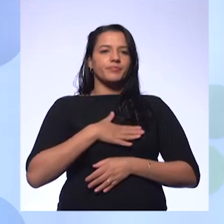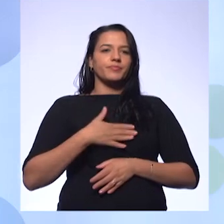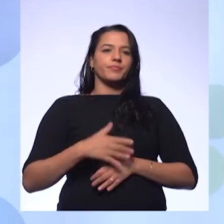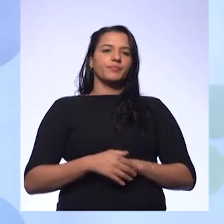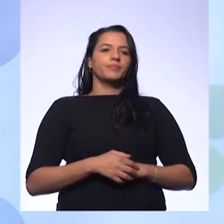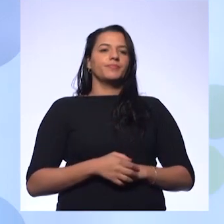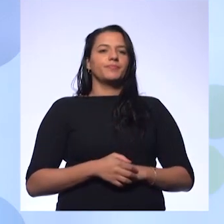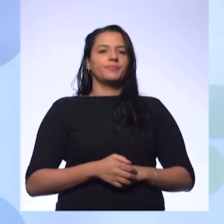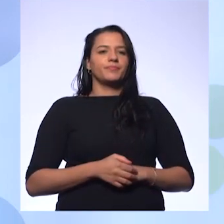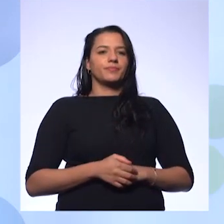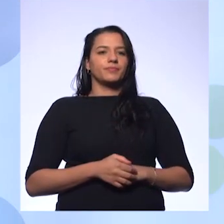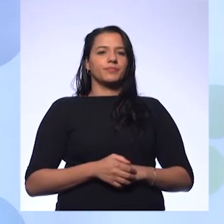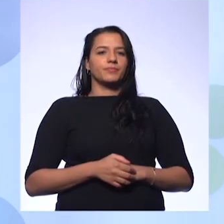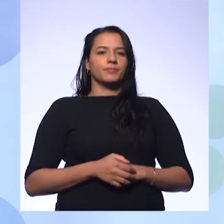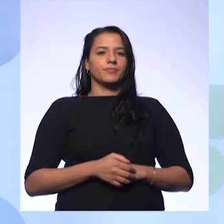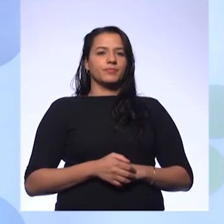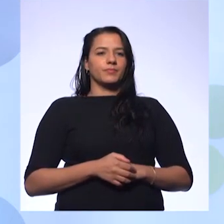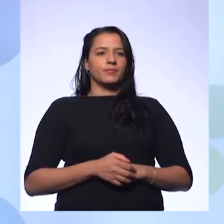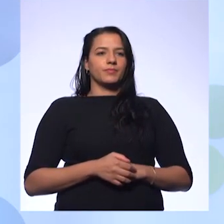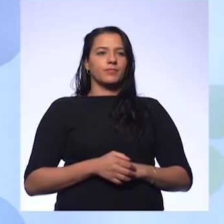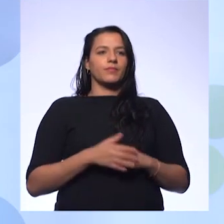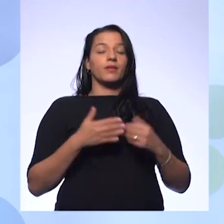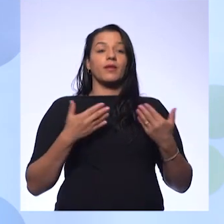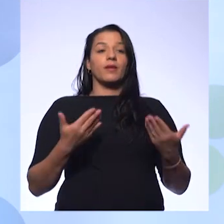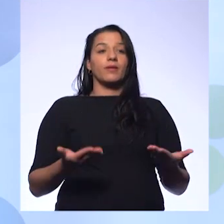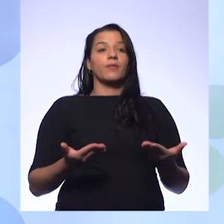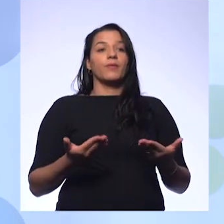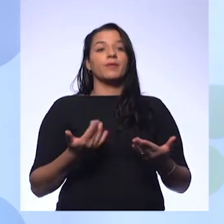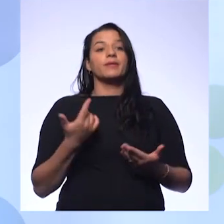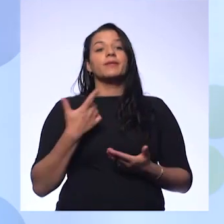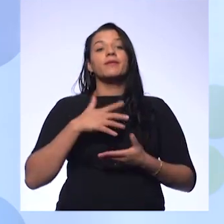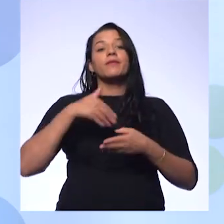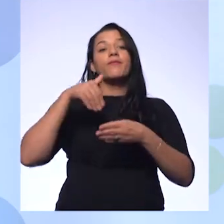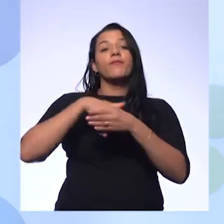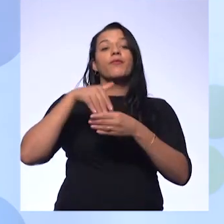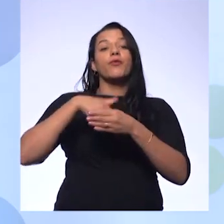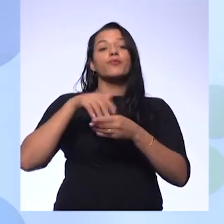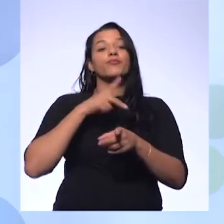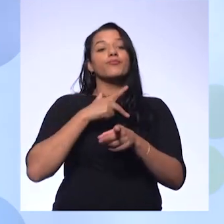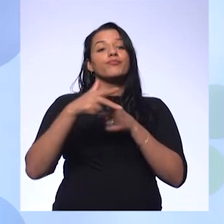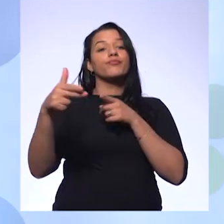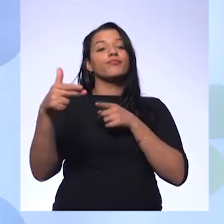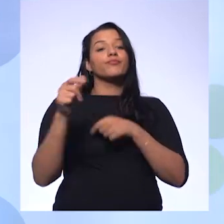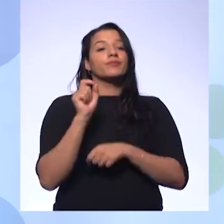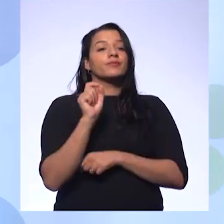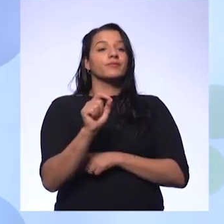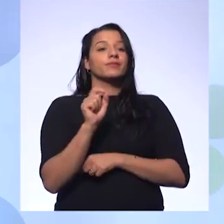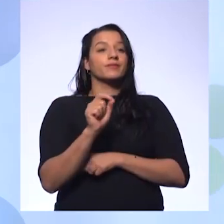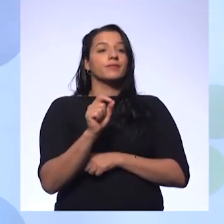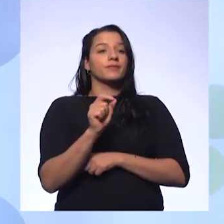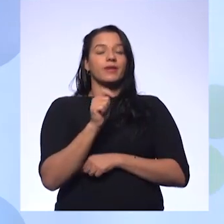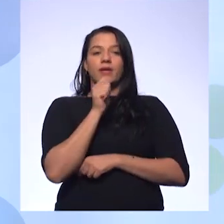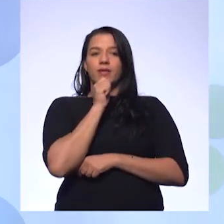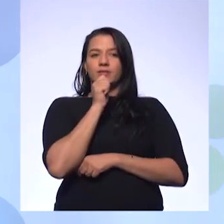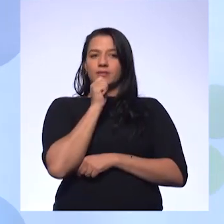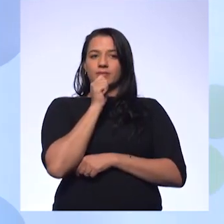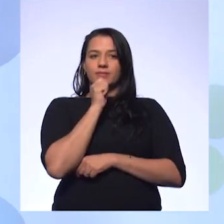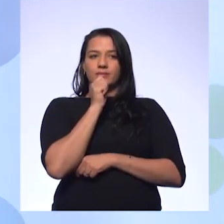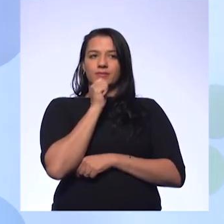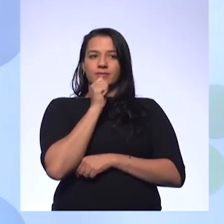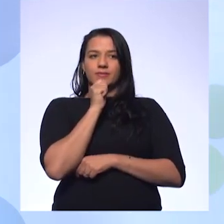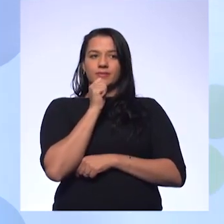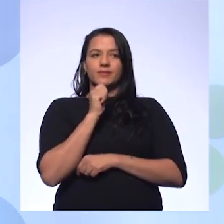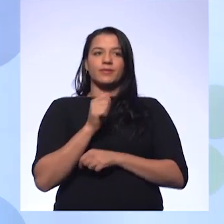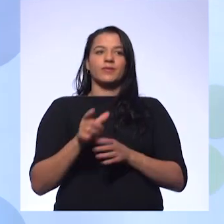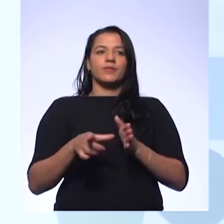ele organiza, tá? Quem será que ganhou as eleições? a gente ainda não vai ver isso, tá?